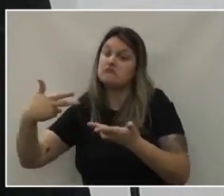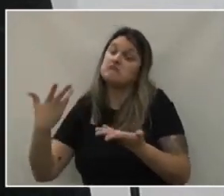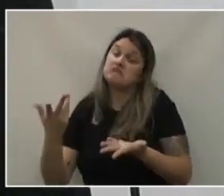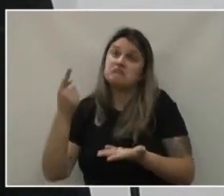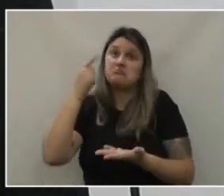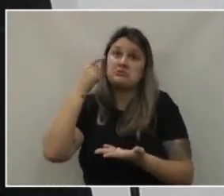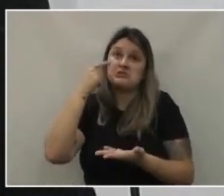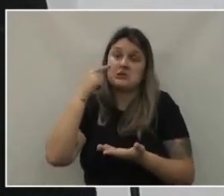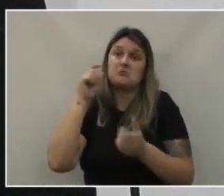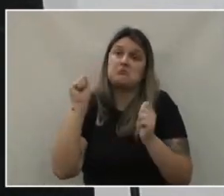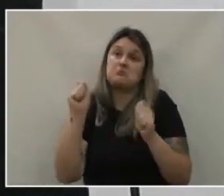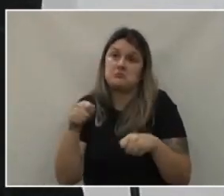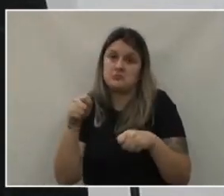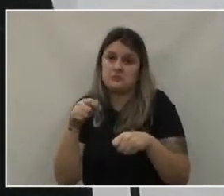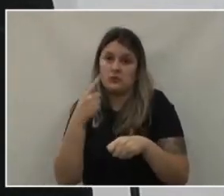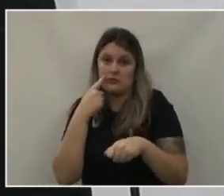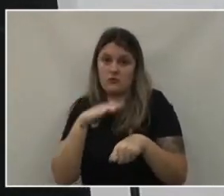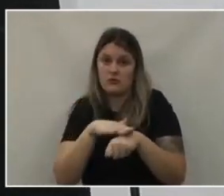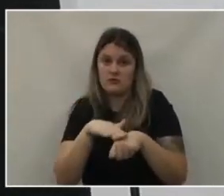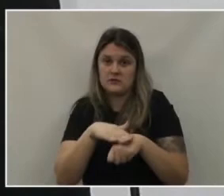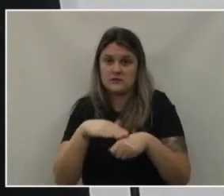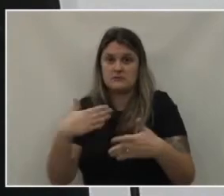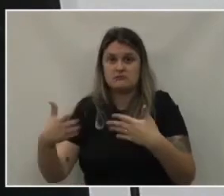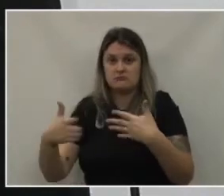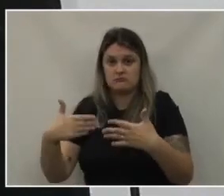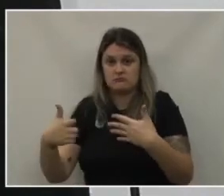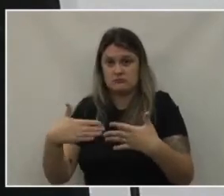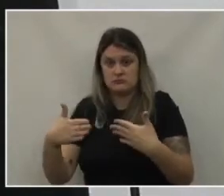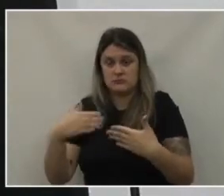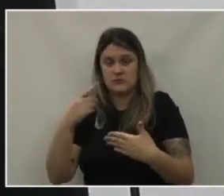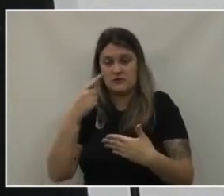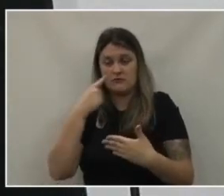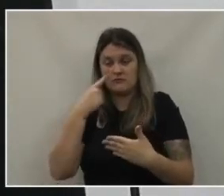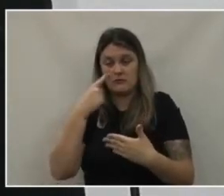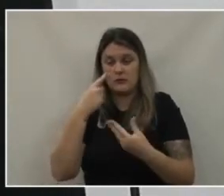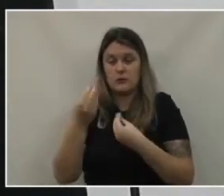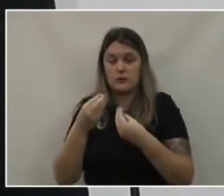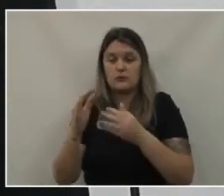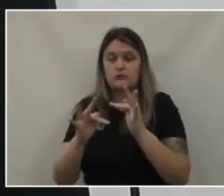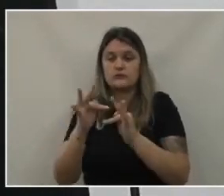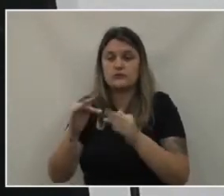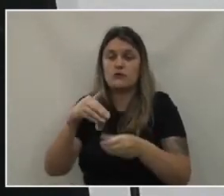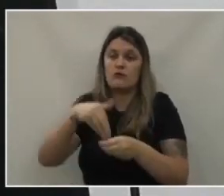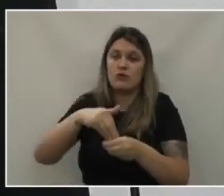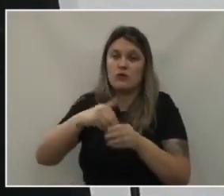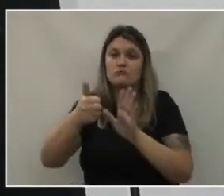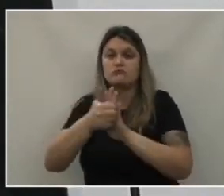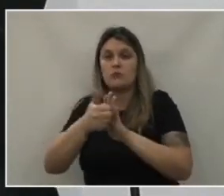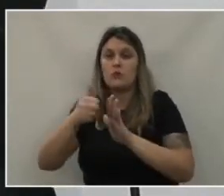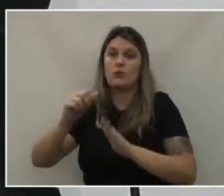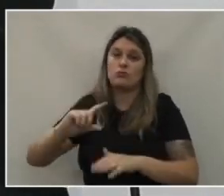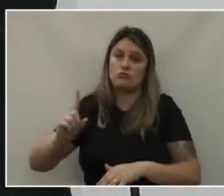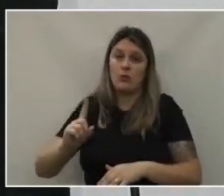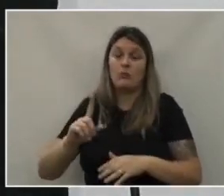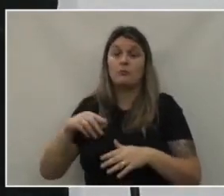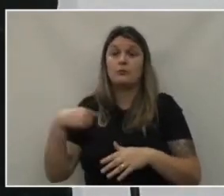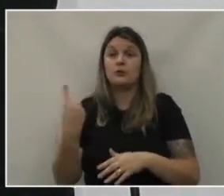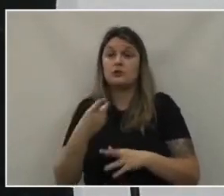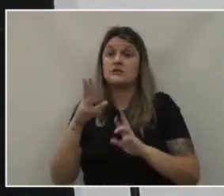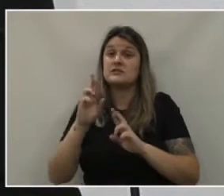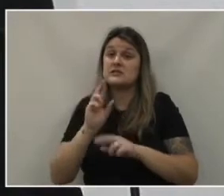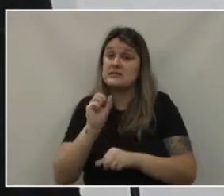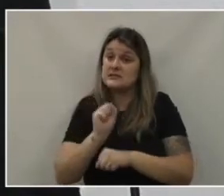a conversar e podemos ter um diálogo de poder votar a favor. Mas esperemos, então,